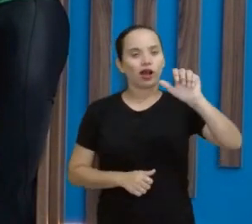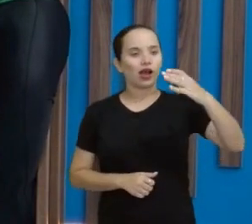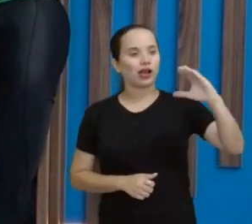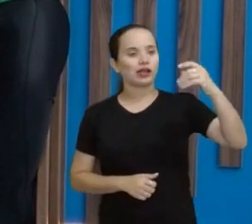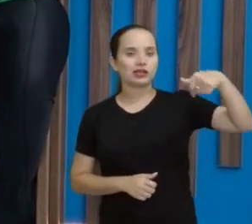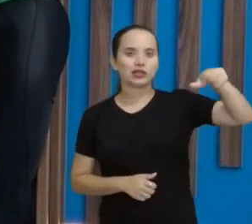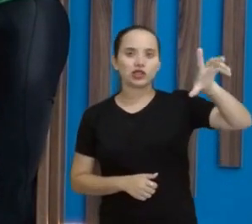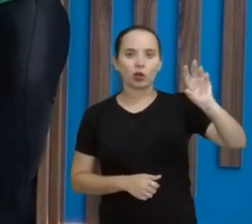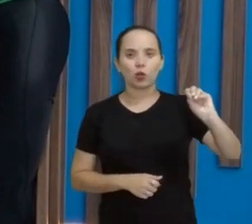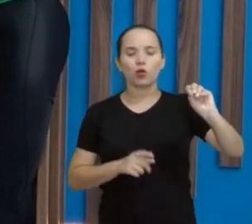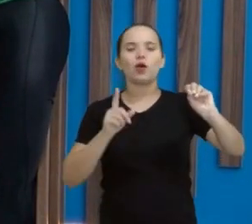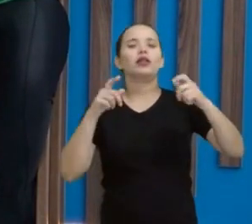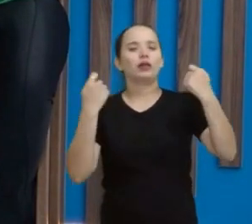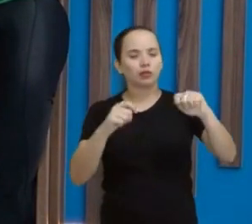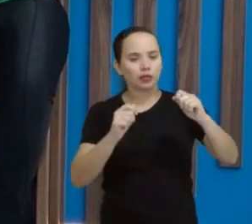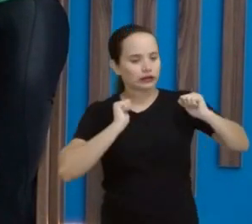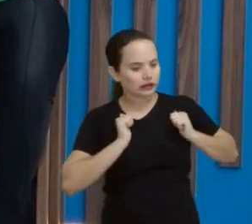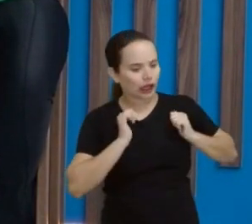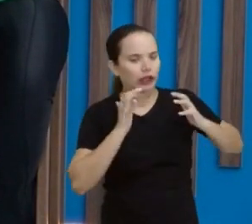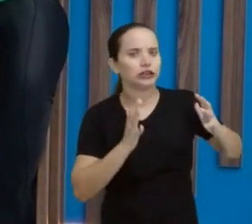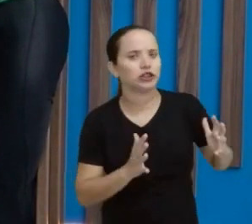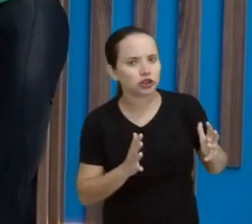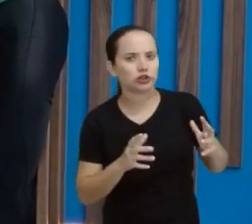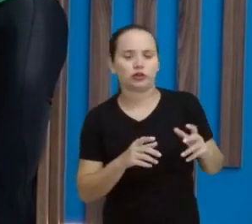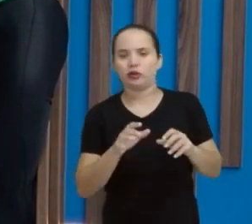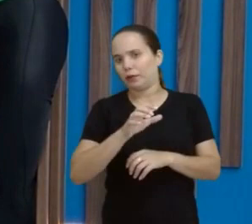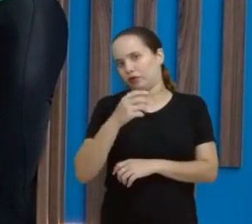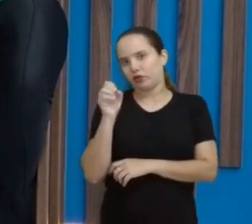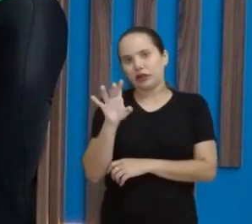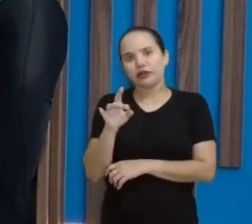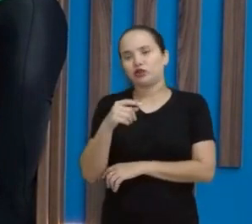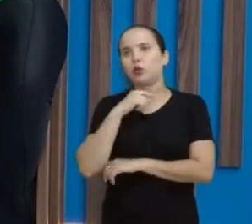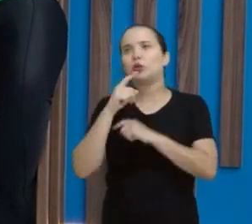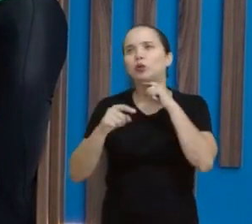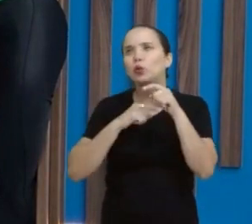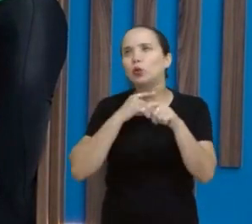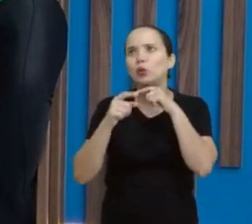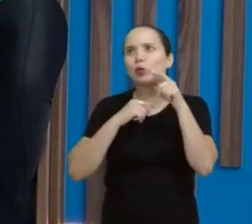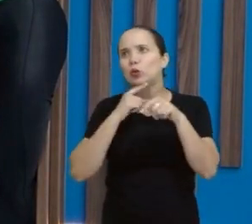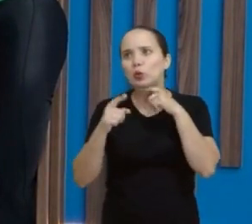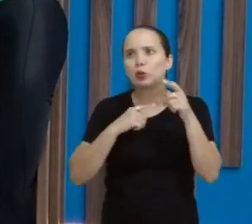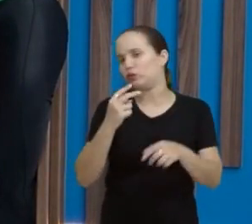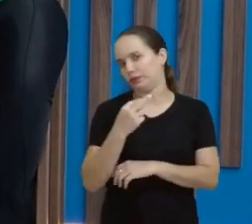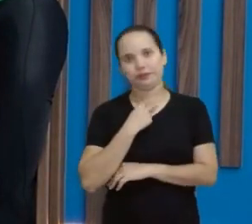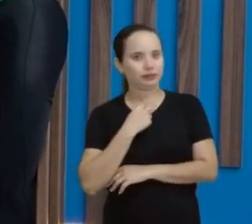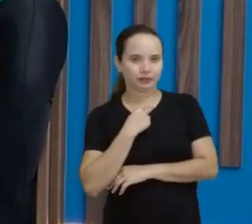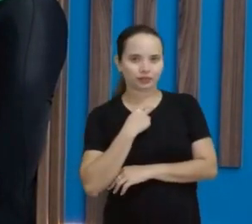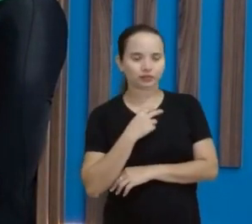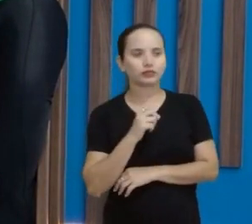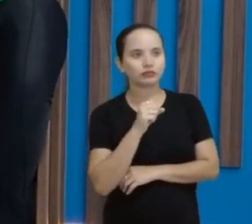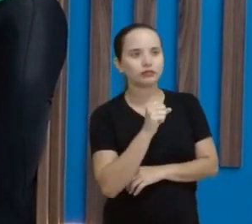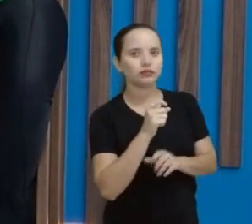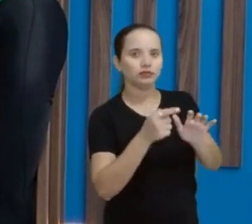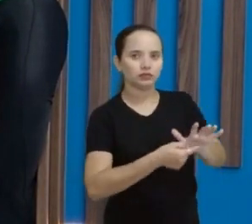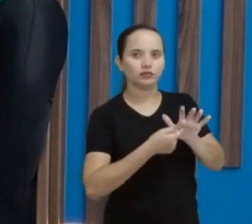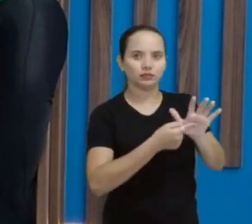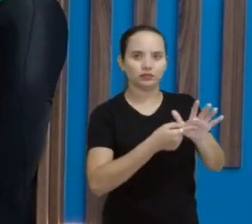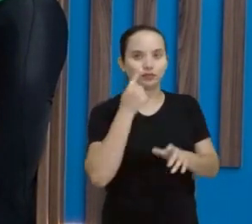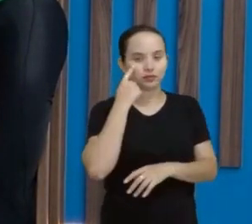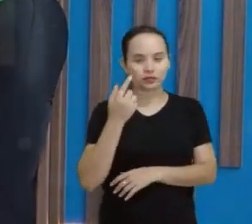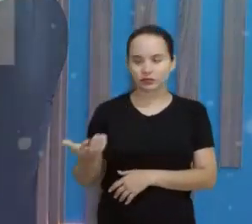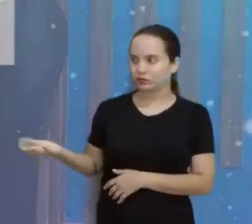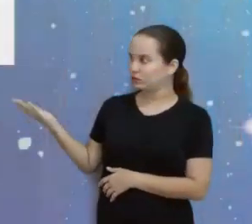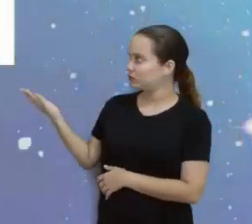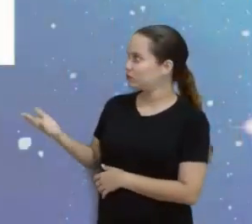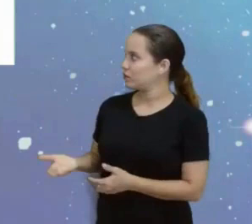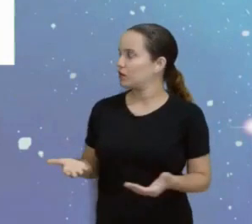lá no campo das perguntas, não é, Thiago? Exatamente. E mostra a próxima tela, Carla, por favor. Pessoal,